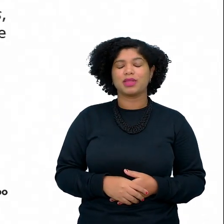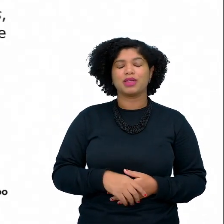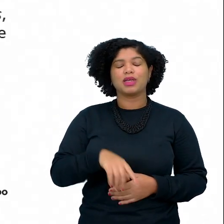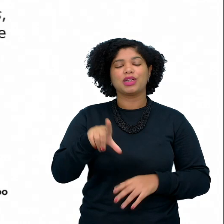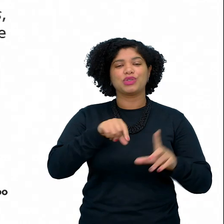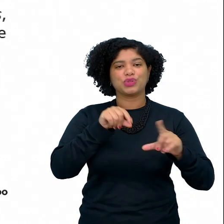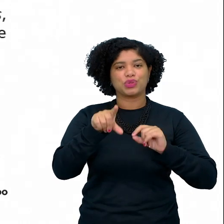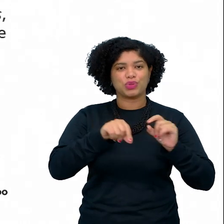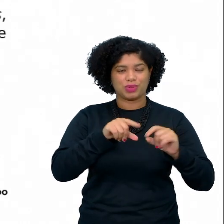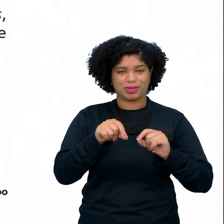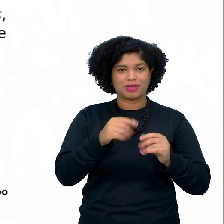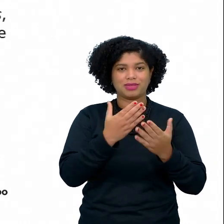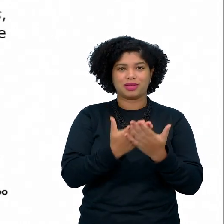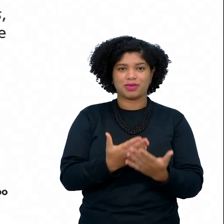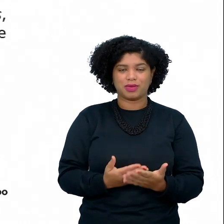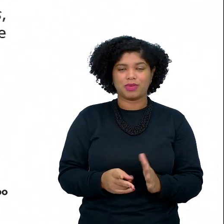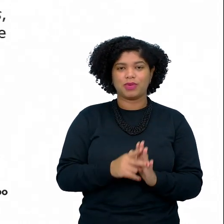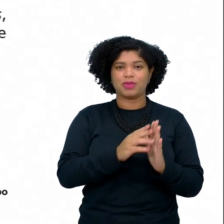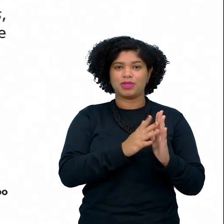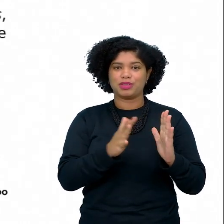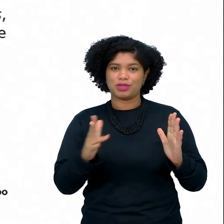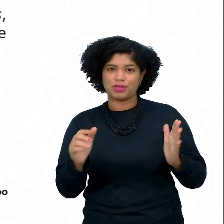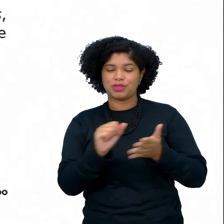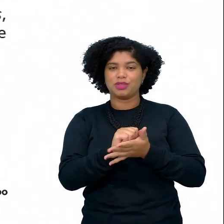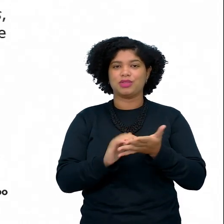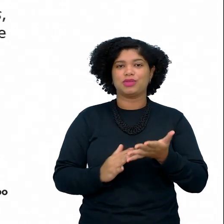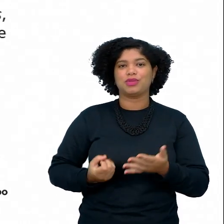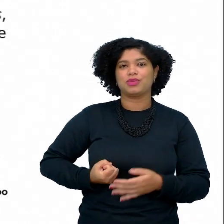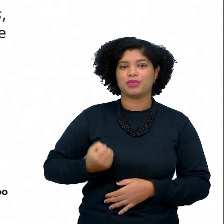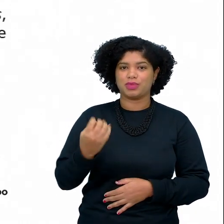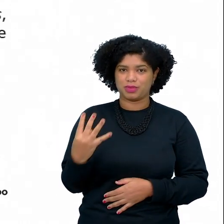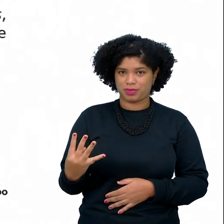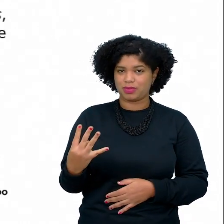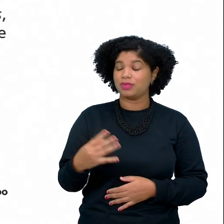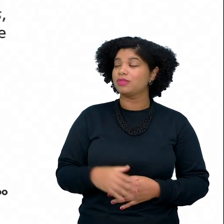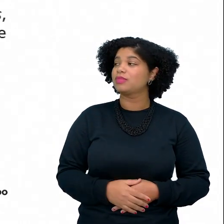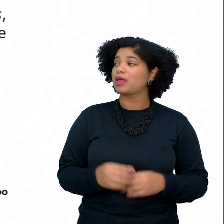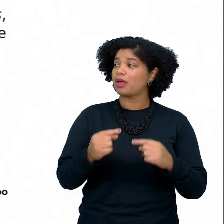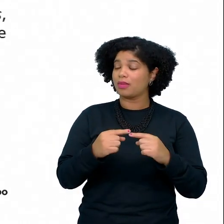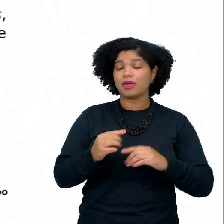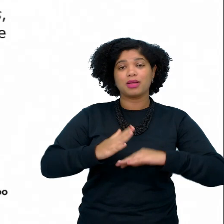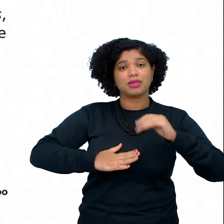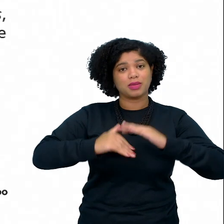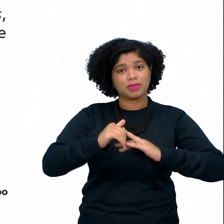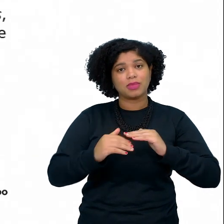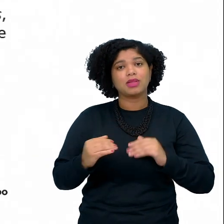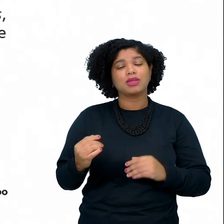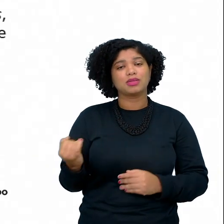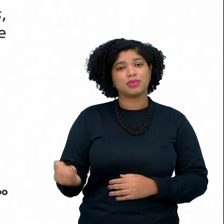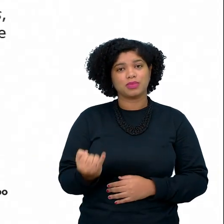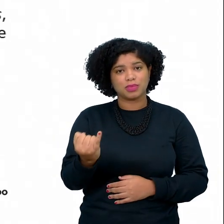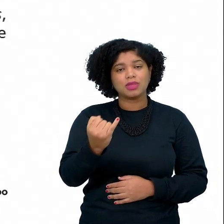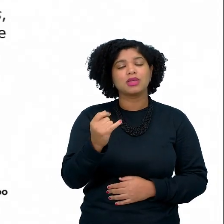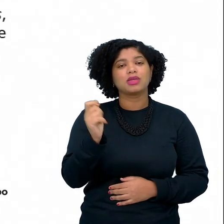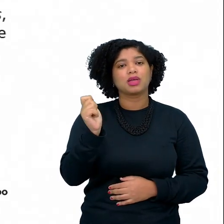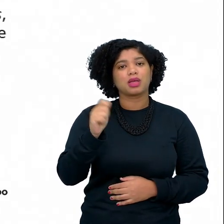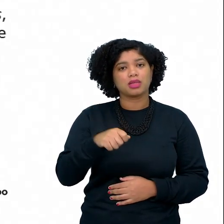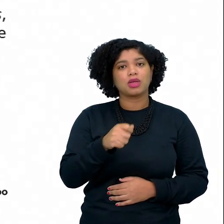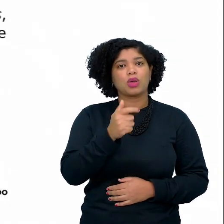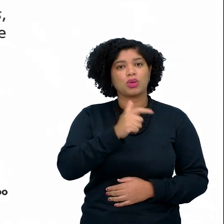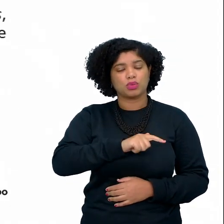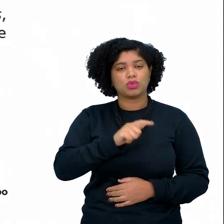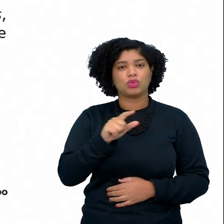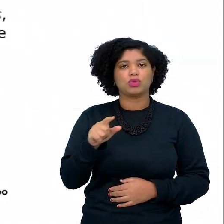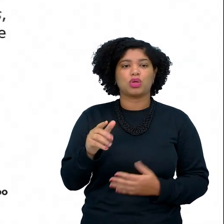selecionar as aulas da sequência de atividade 4 que atende às habilidades necessárias para serem retomadas